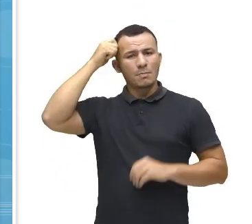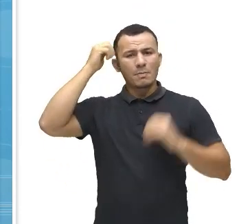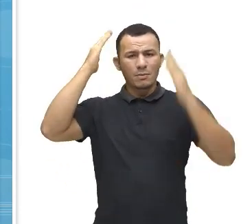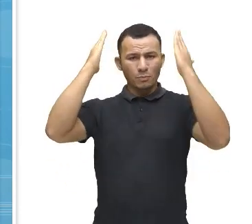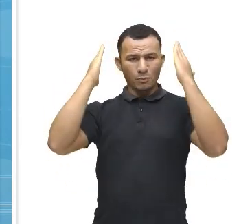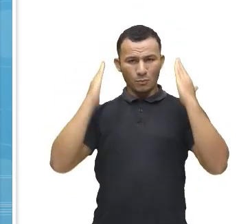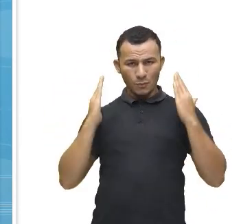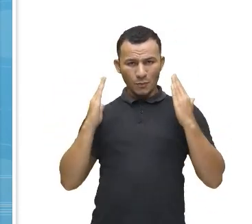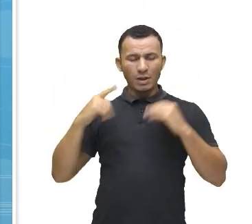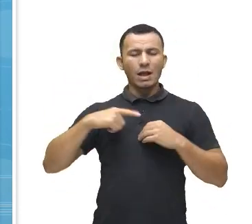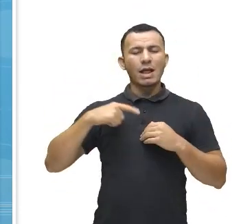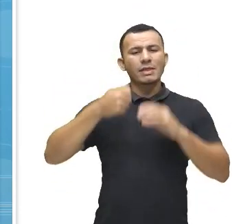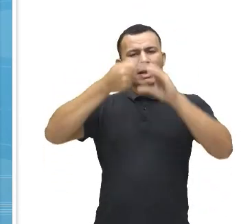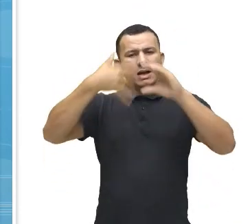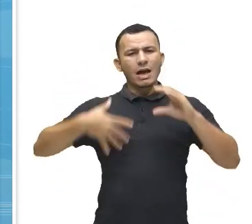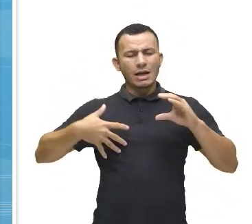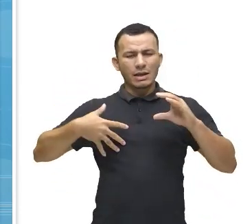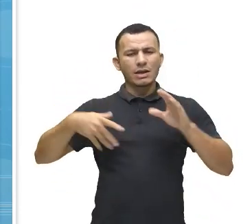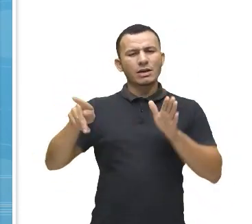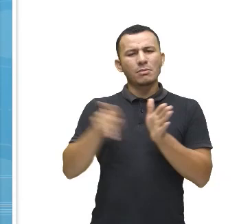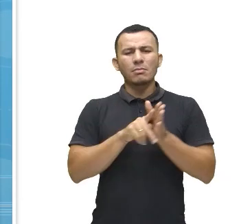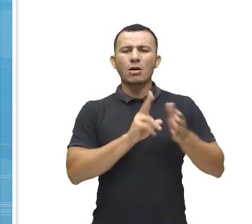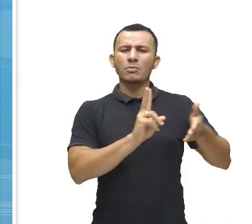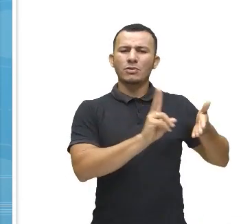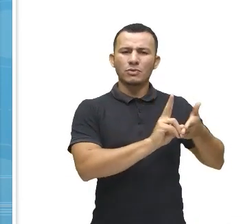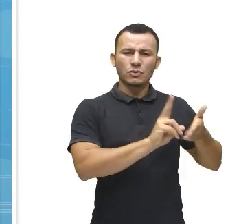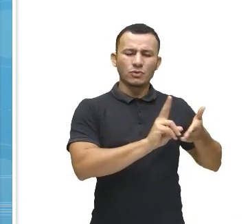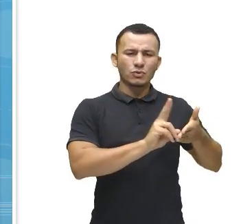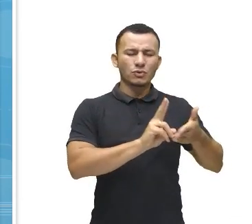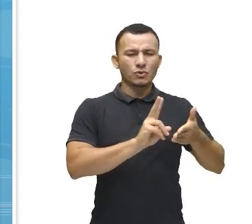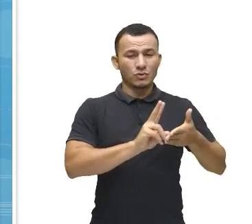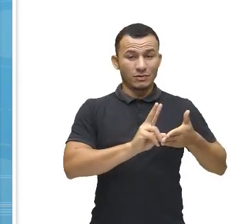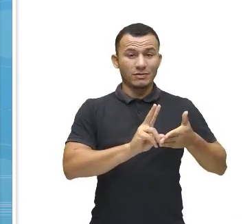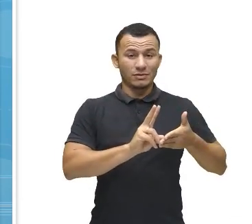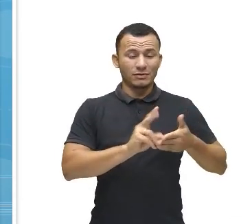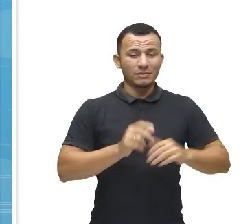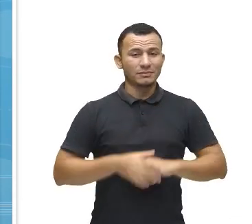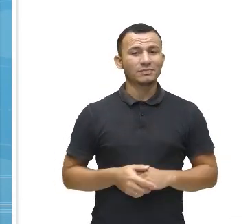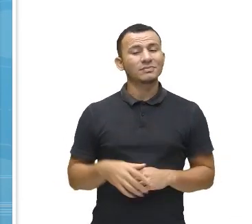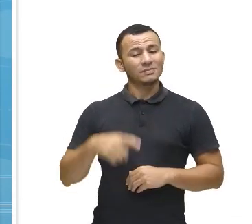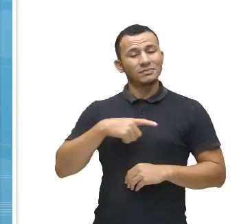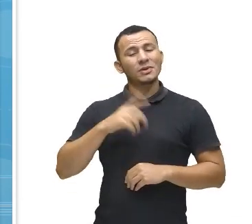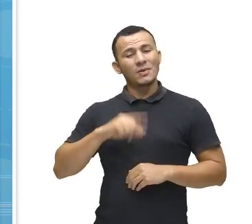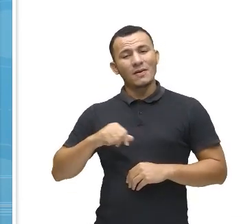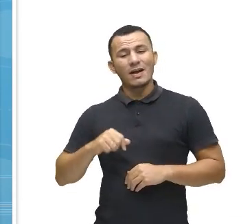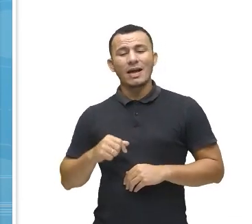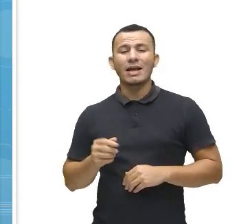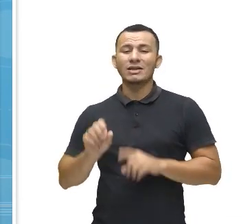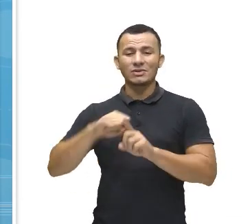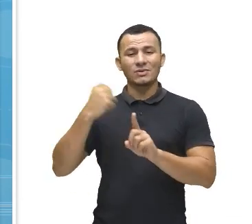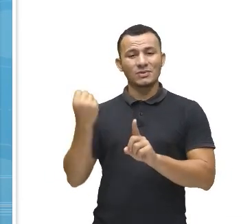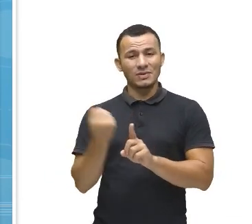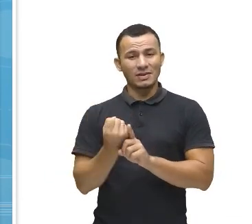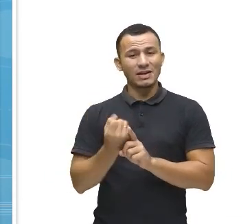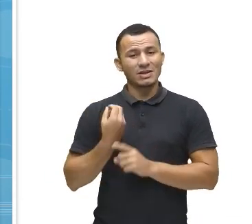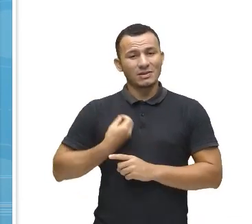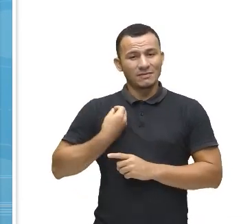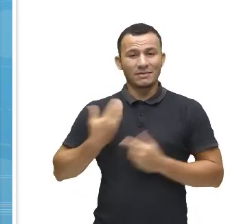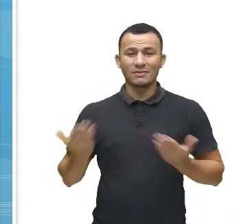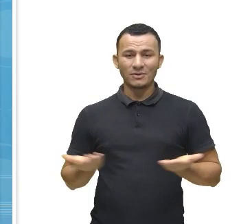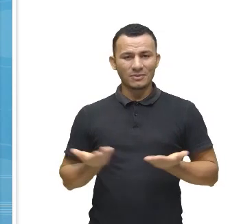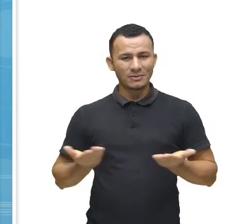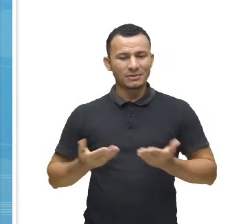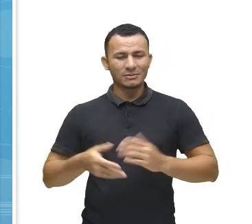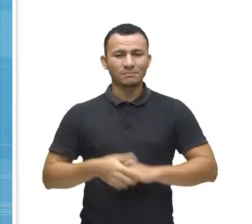tem traços indígenas bastante peculiares, que formam a nossa sociedade que a gente conhece hoje.